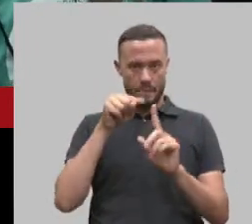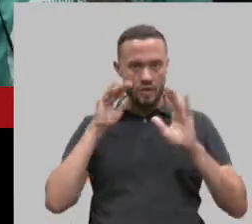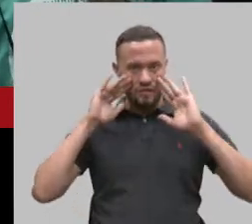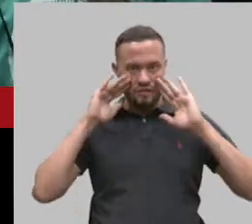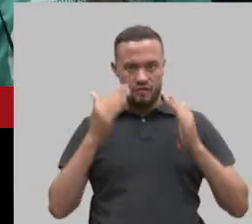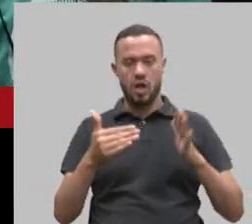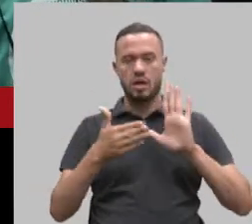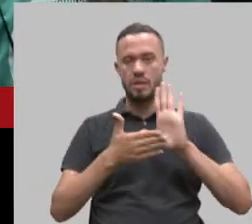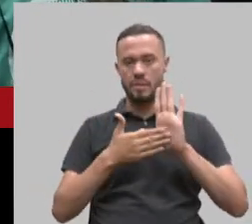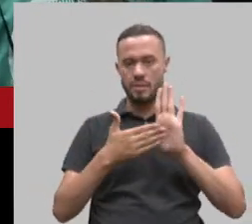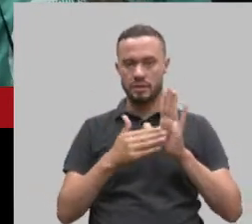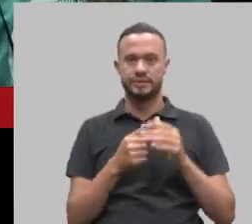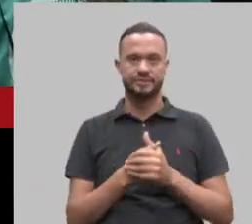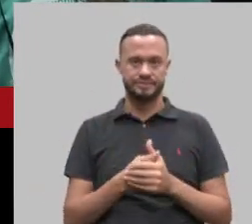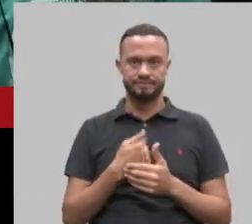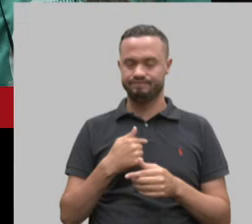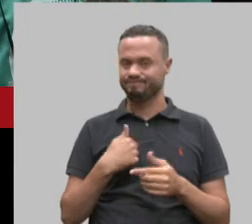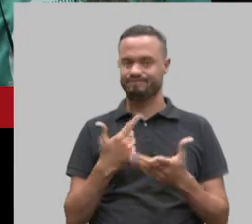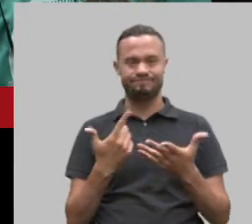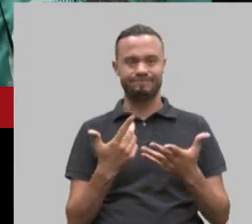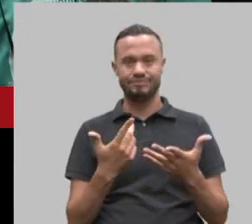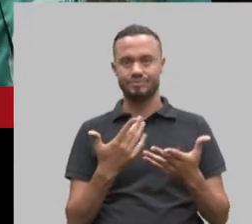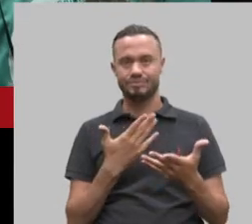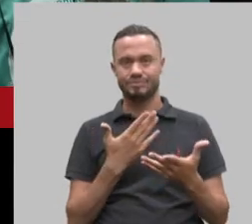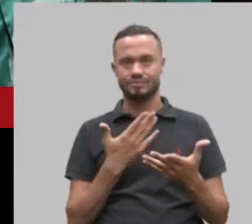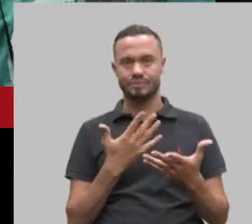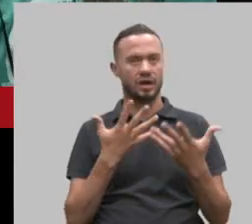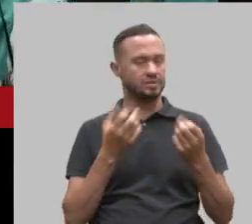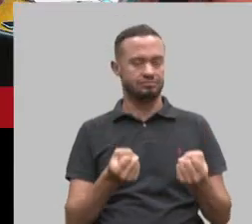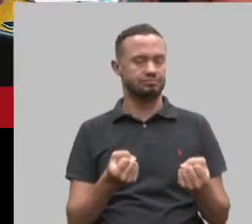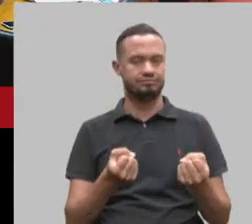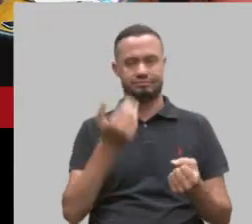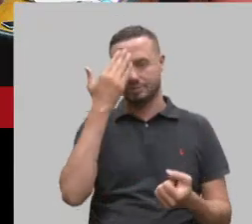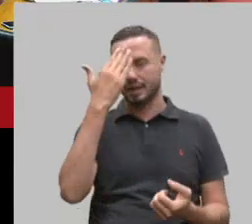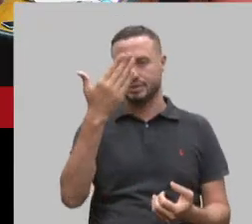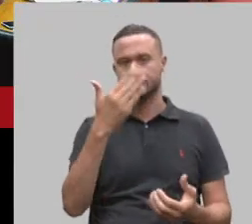proposta e eu sou contra ela obrigada